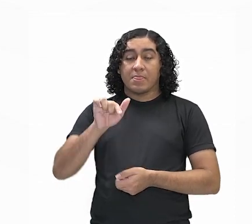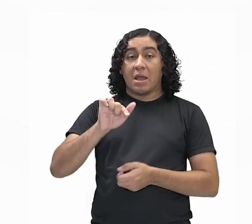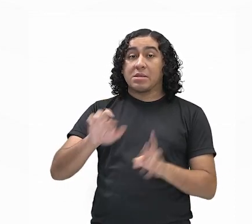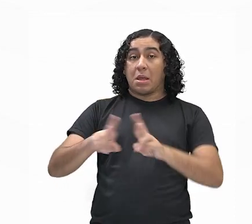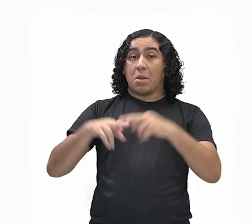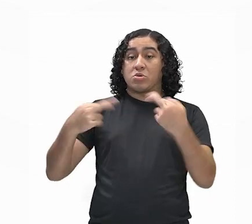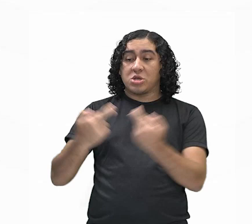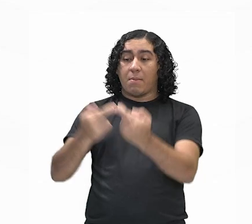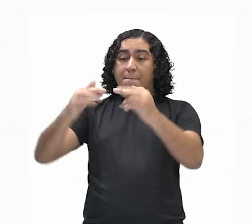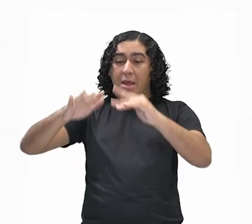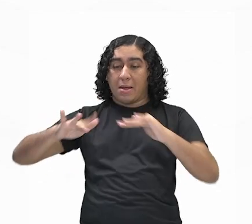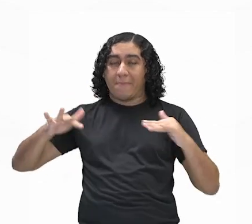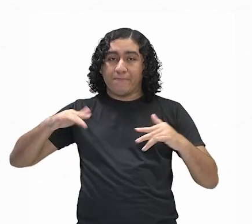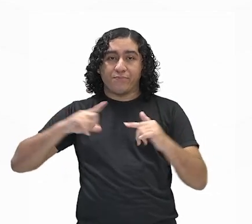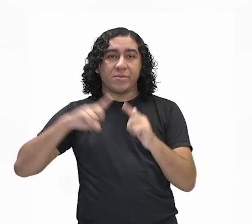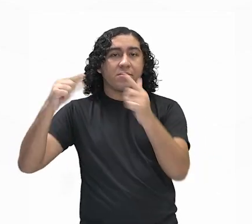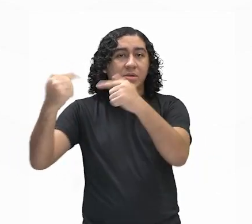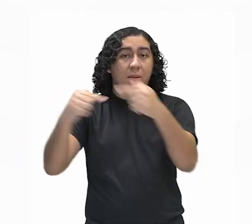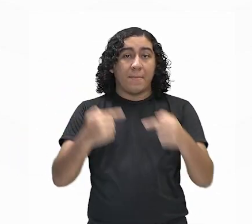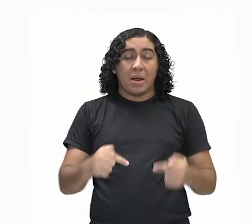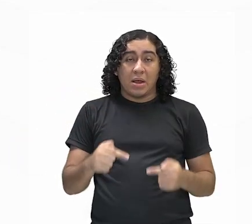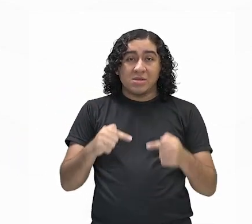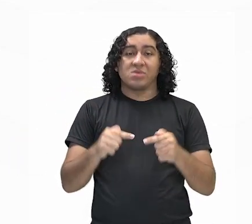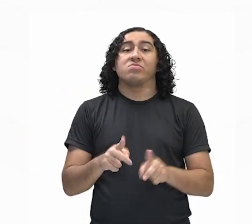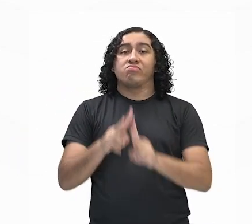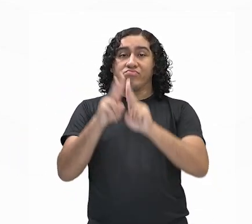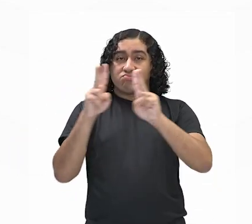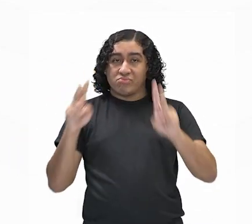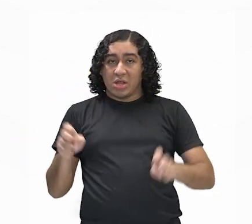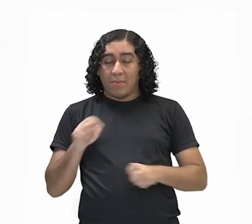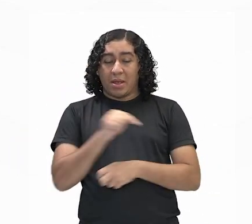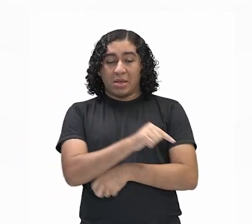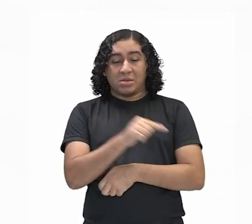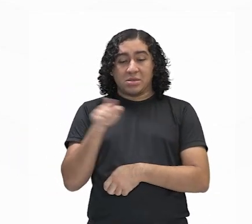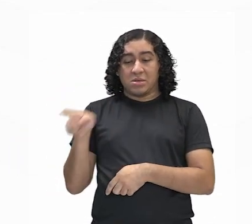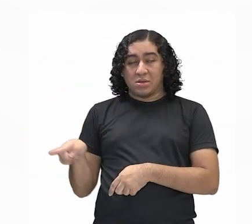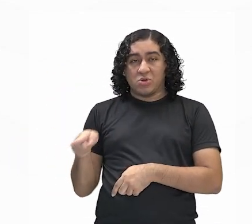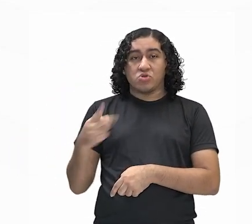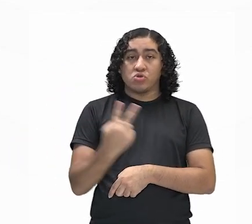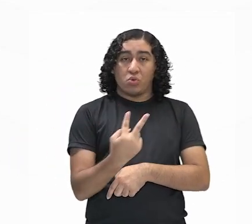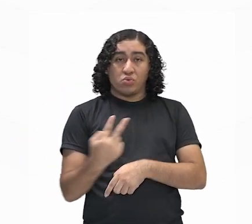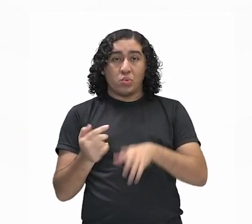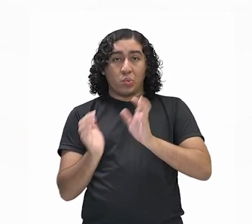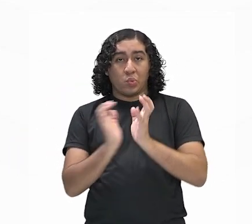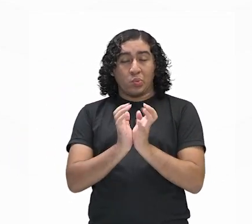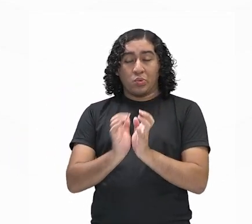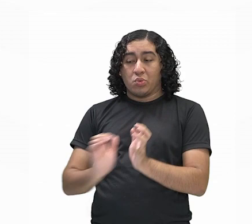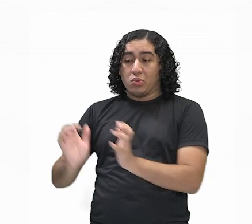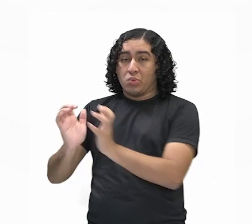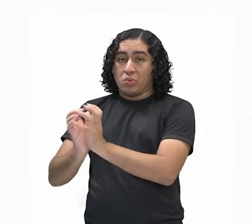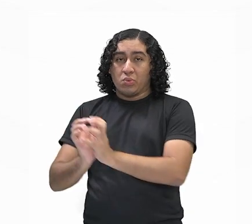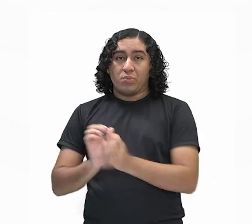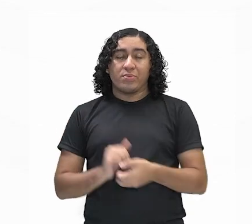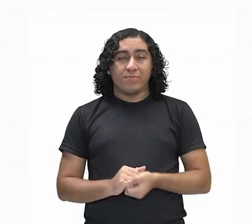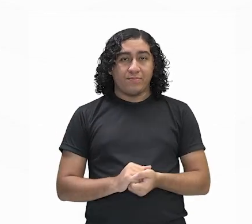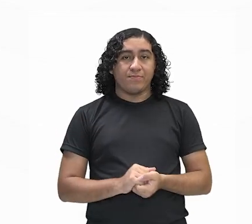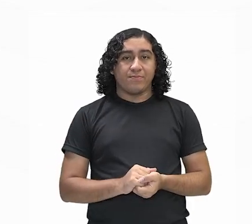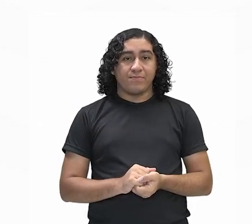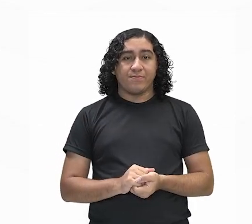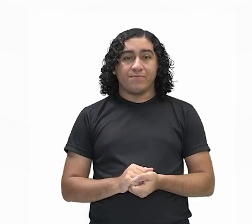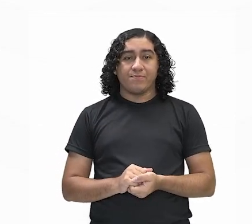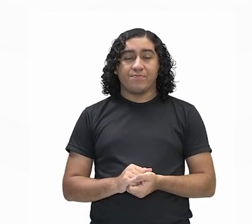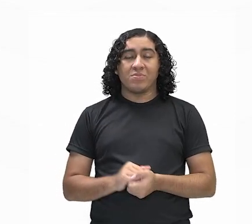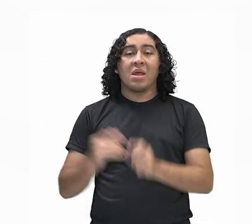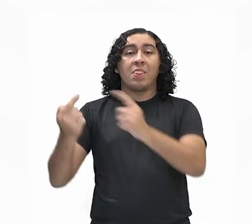um debate mais inflamado entre esses dois grupos de países, tá? E esse debate ele estava pautado ali